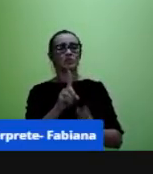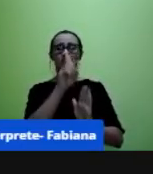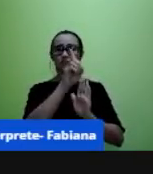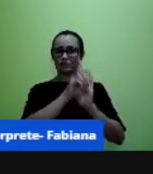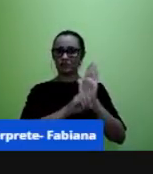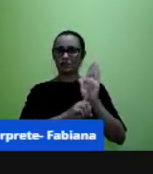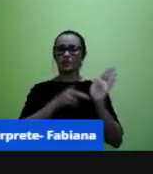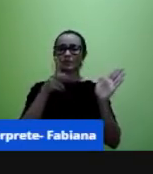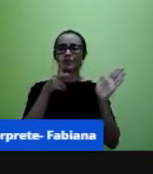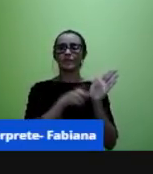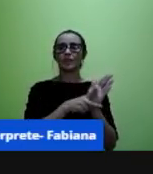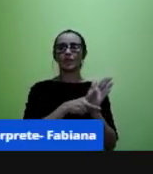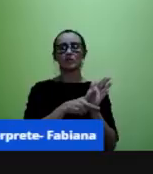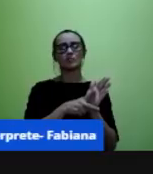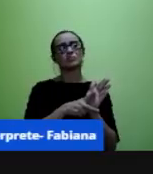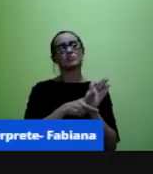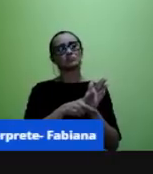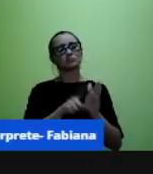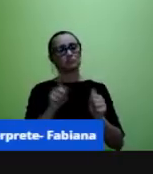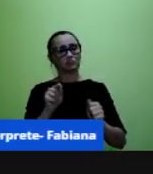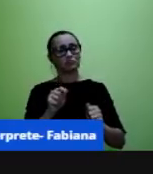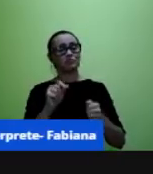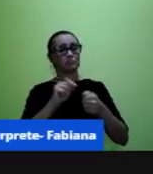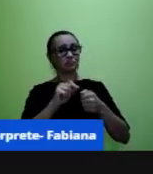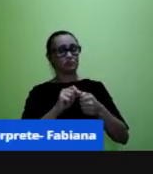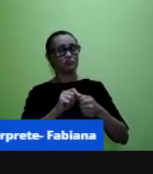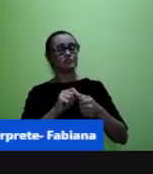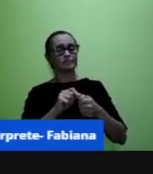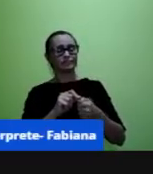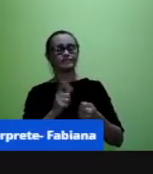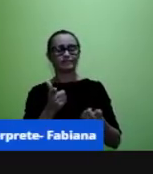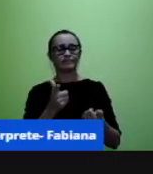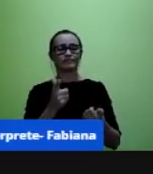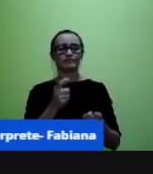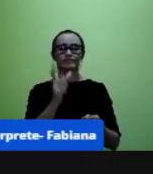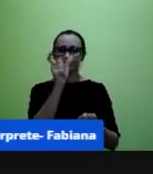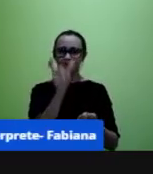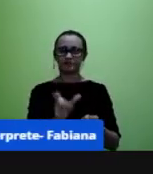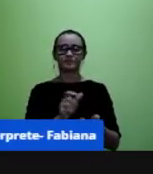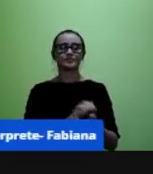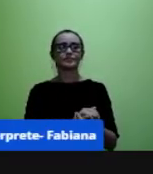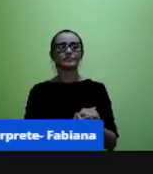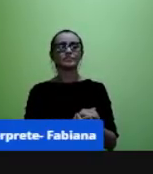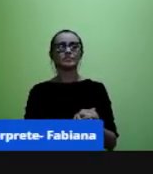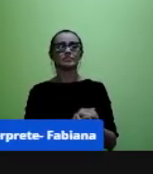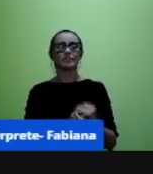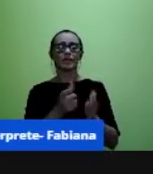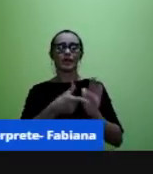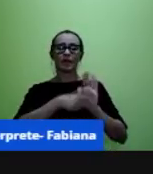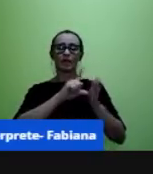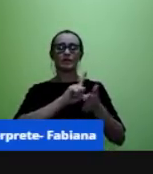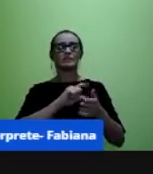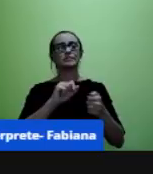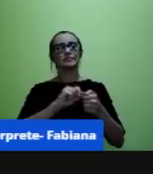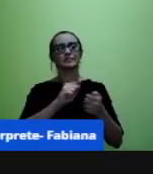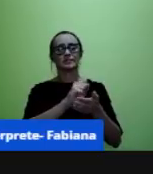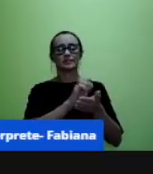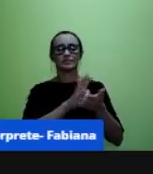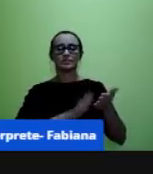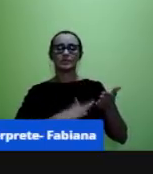tá? Bom, o caderno, antes de vocês realizarem as atividades do caderno de vocês, então,